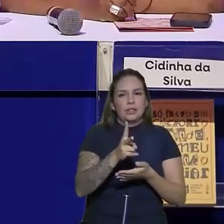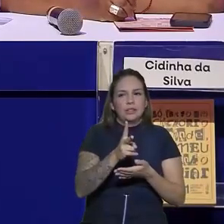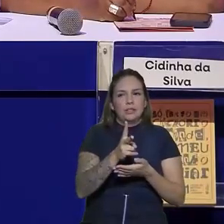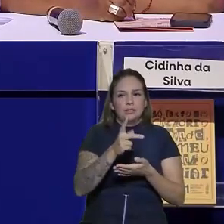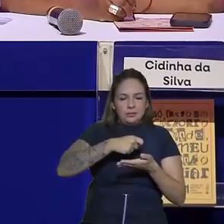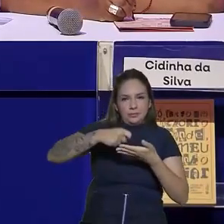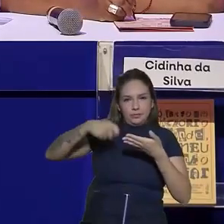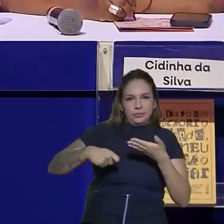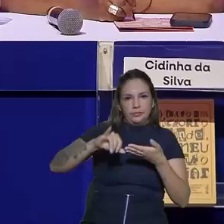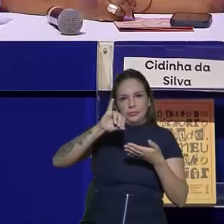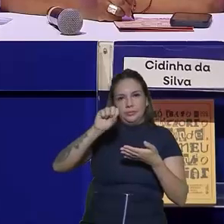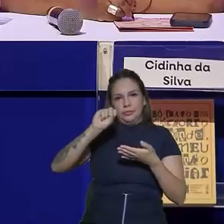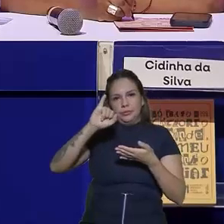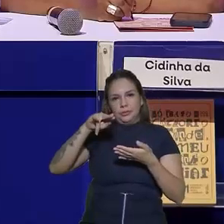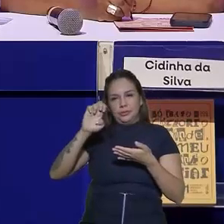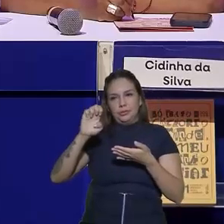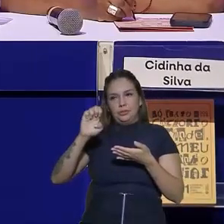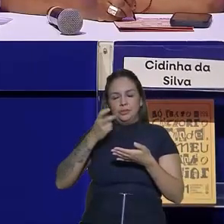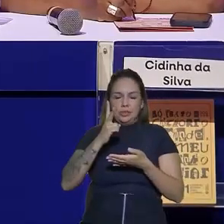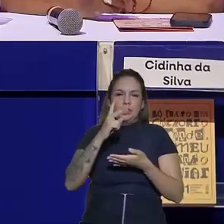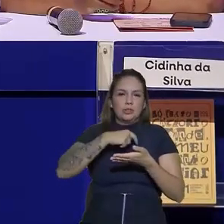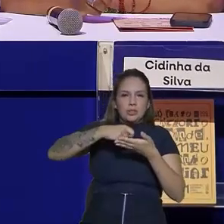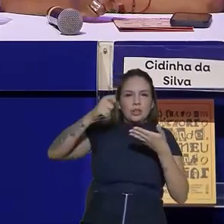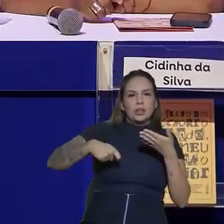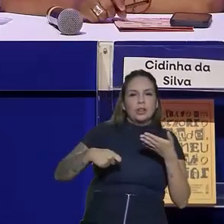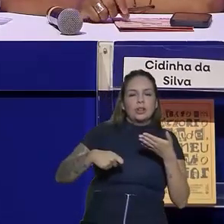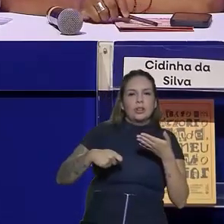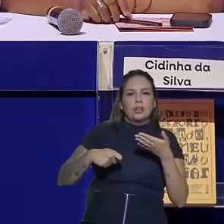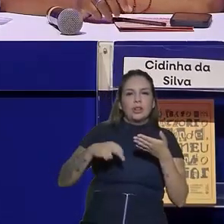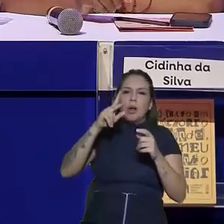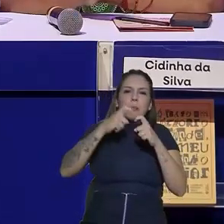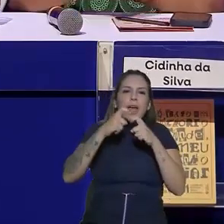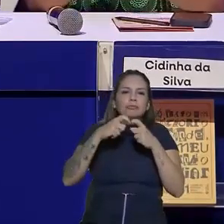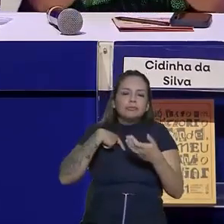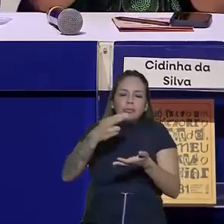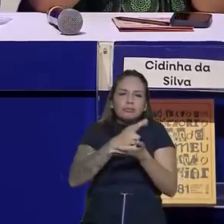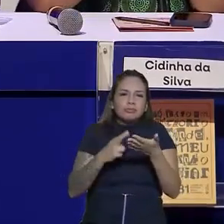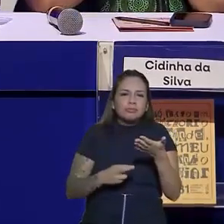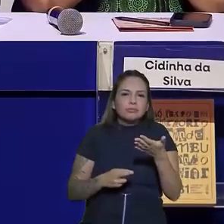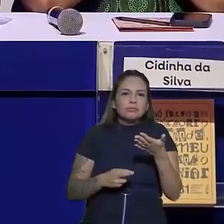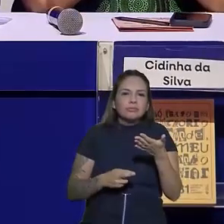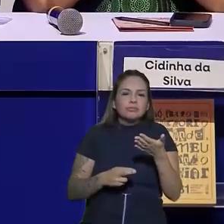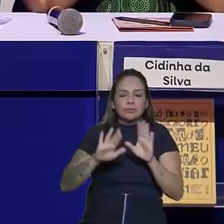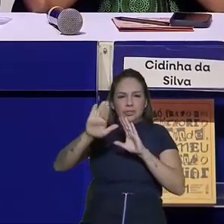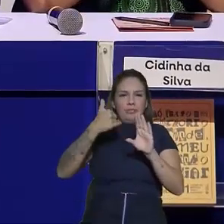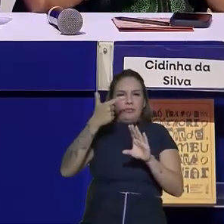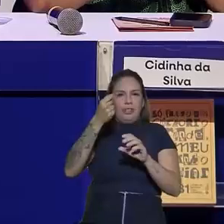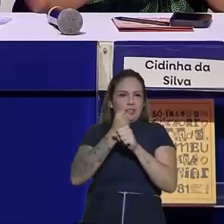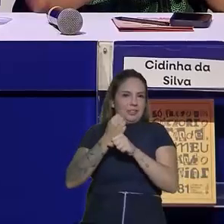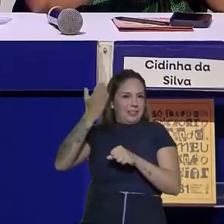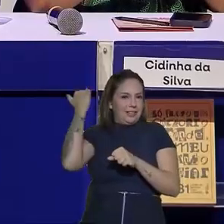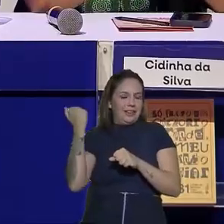E assinei, Josiane Gomes, do mesmo jeito que assino os receituários dos pacientes. Pior ele me enviar algo de 20